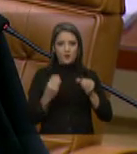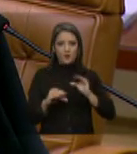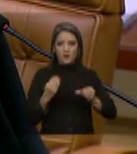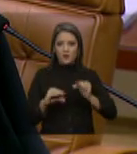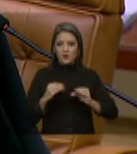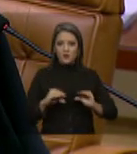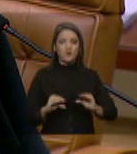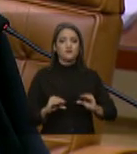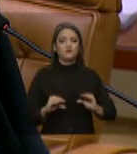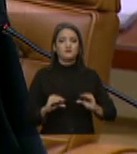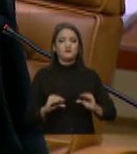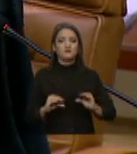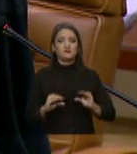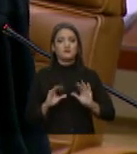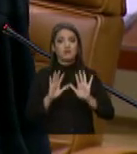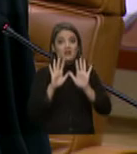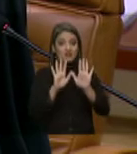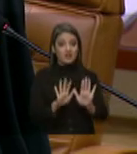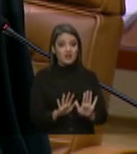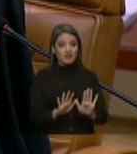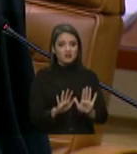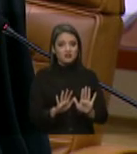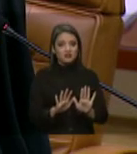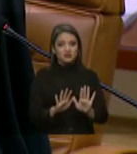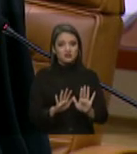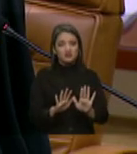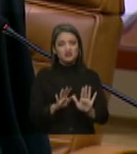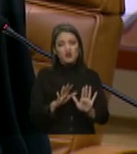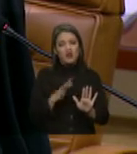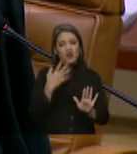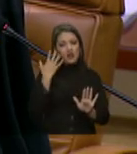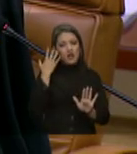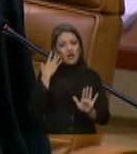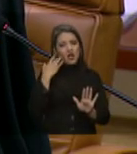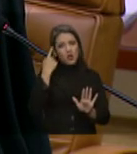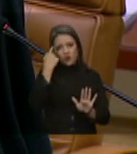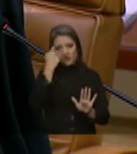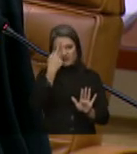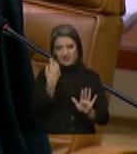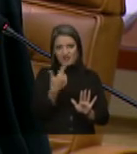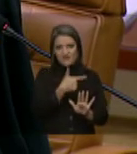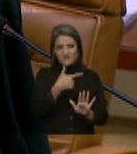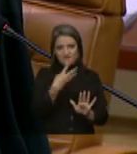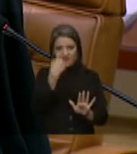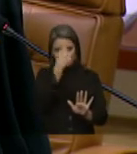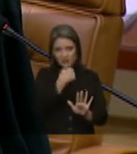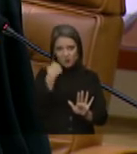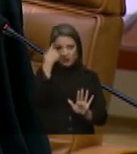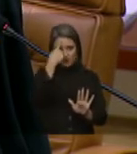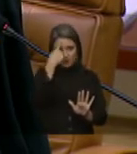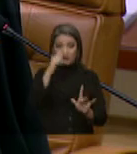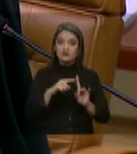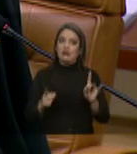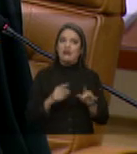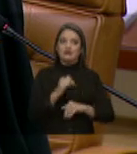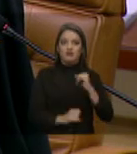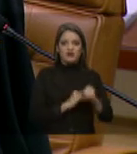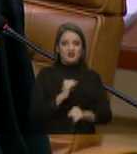informação é deixam um dia 24 horas que nós sabemos que nas redes 24 horas é